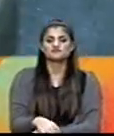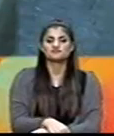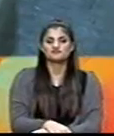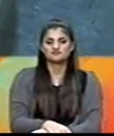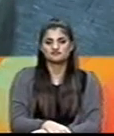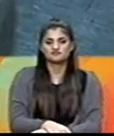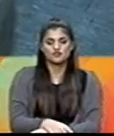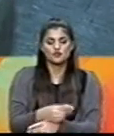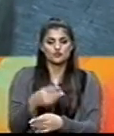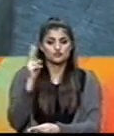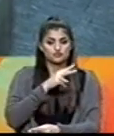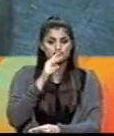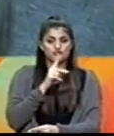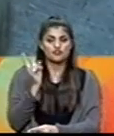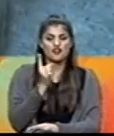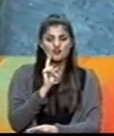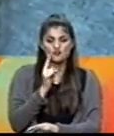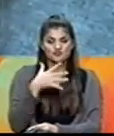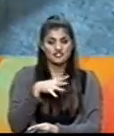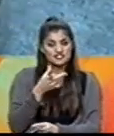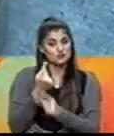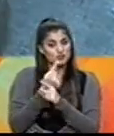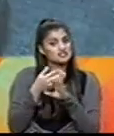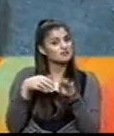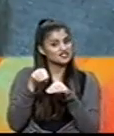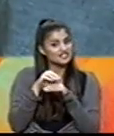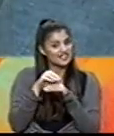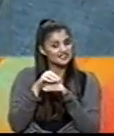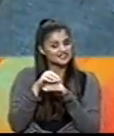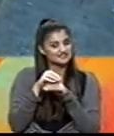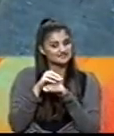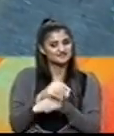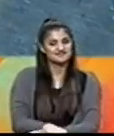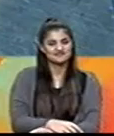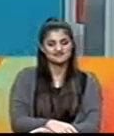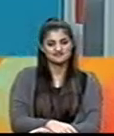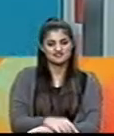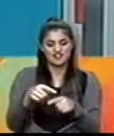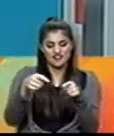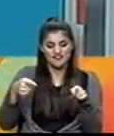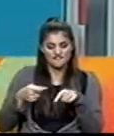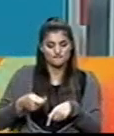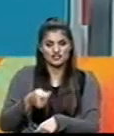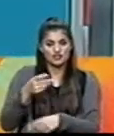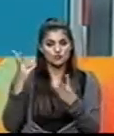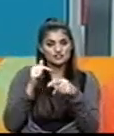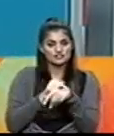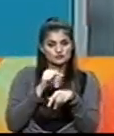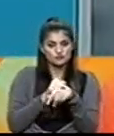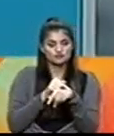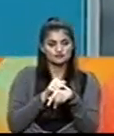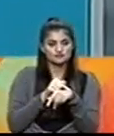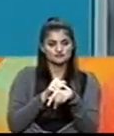Não muito. Alguma coisa, Sónia? Tens alguma coisa para acrescentar? Ah, temos. E levamos assim esta frigideira. Quanto tempo? Podemos levar os